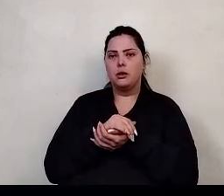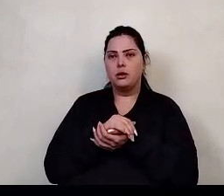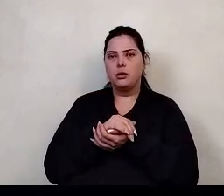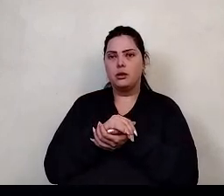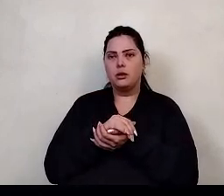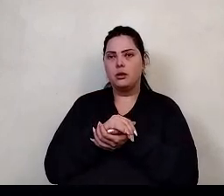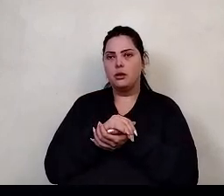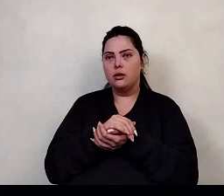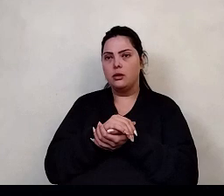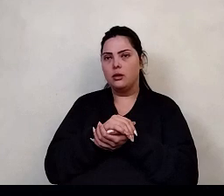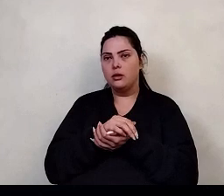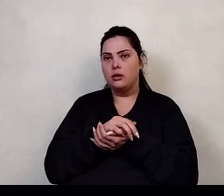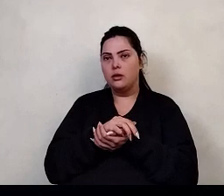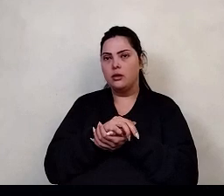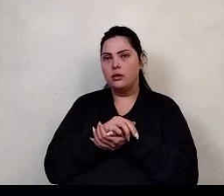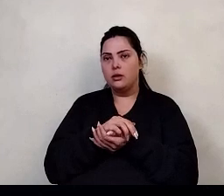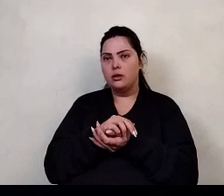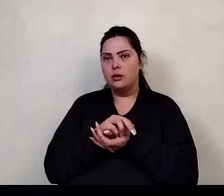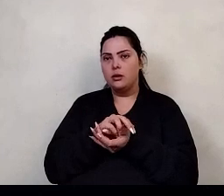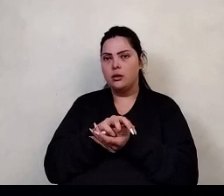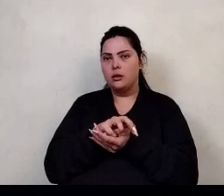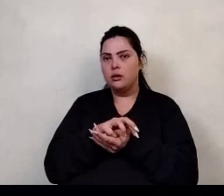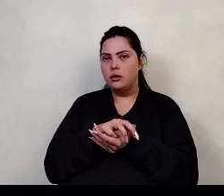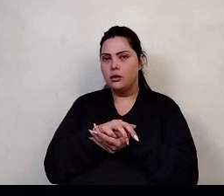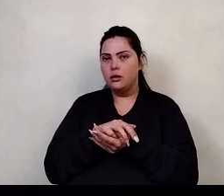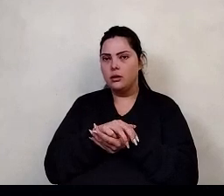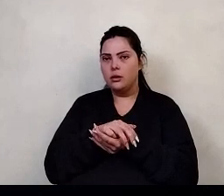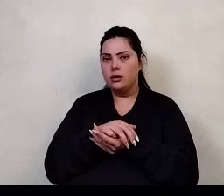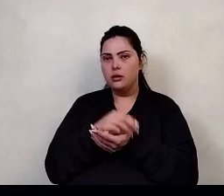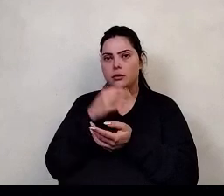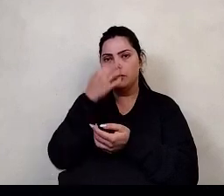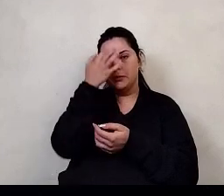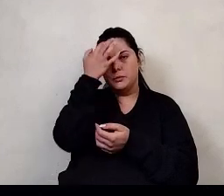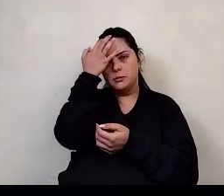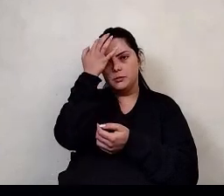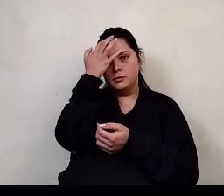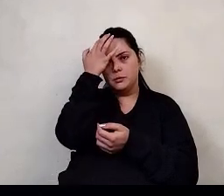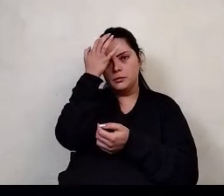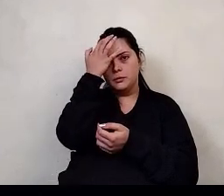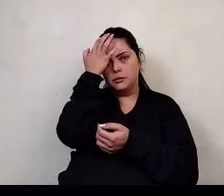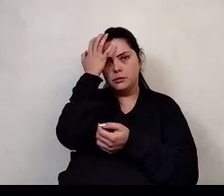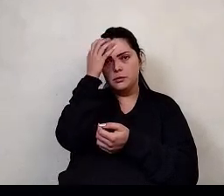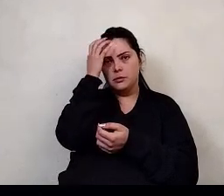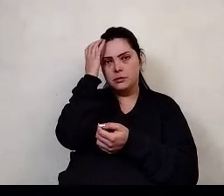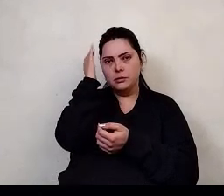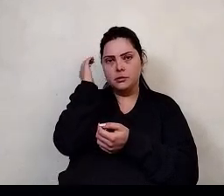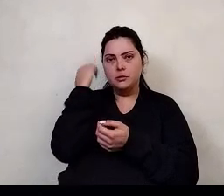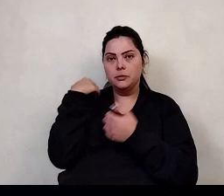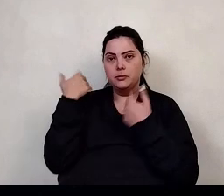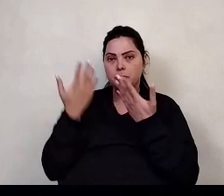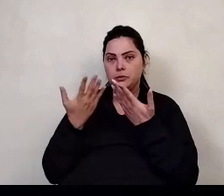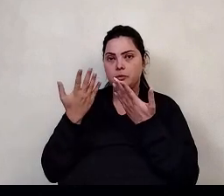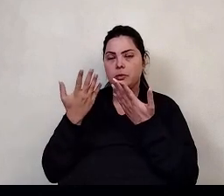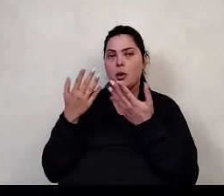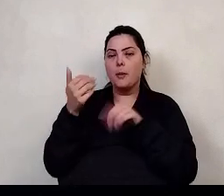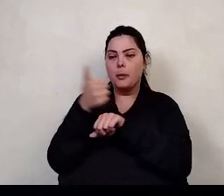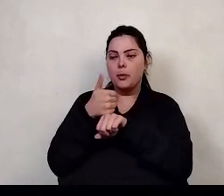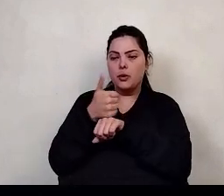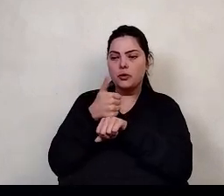travou. Bom, enfim, esses profissionais que acabam